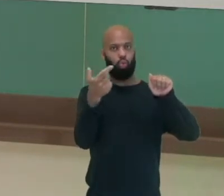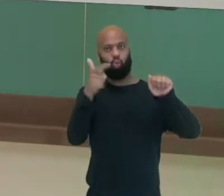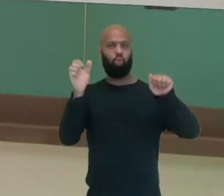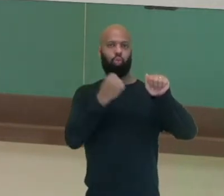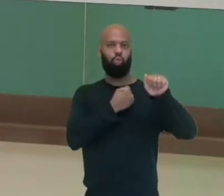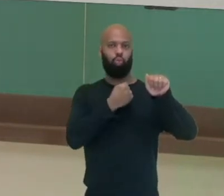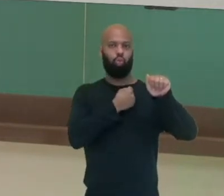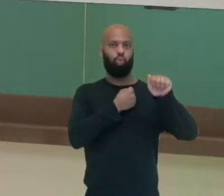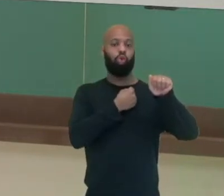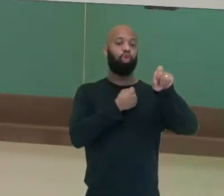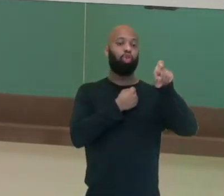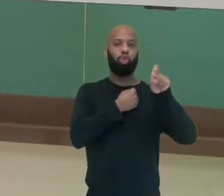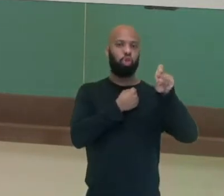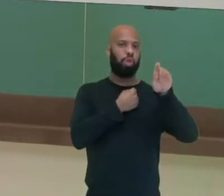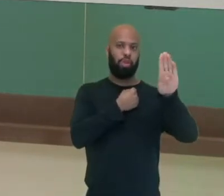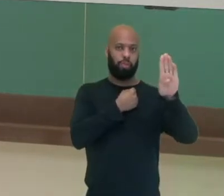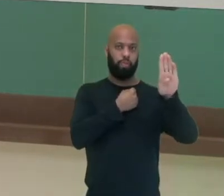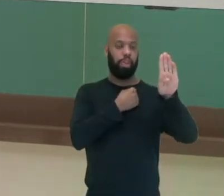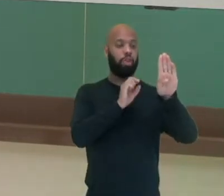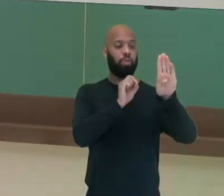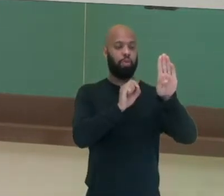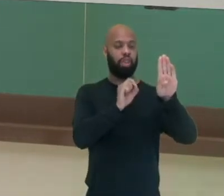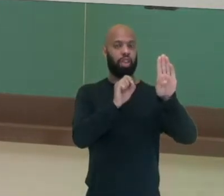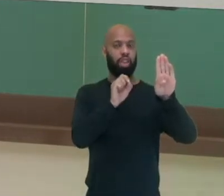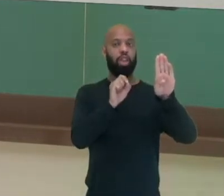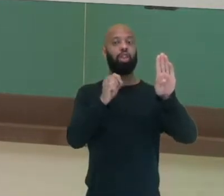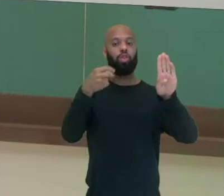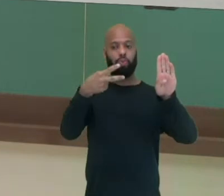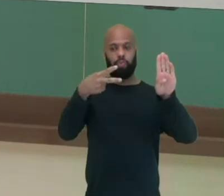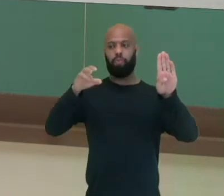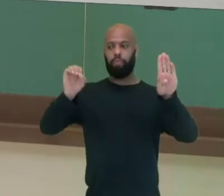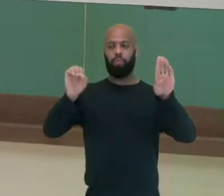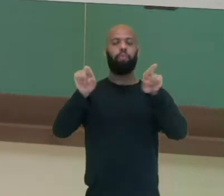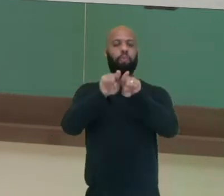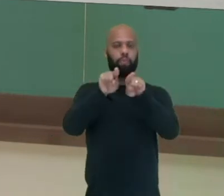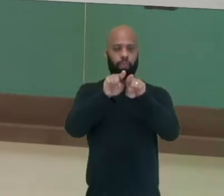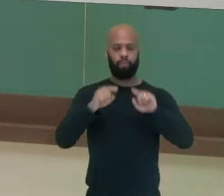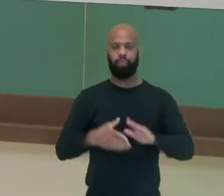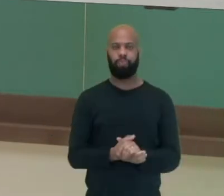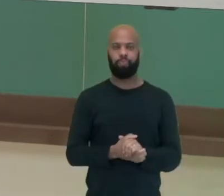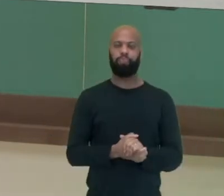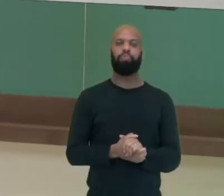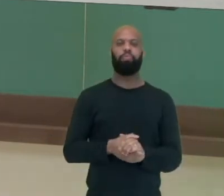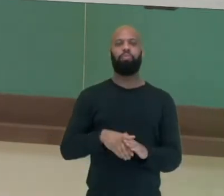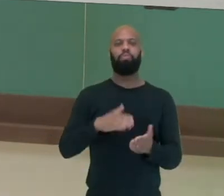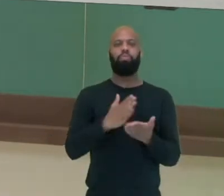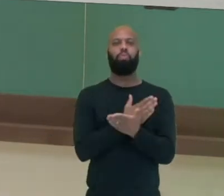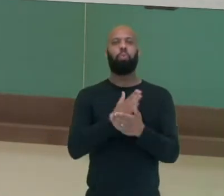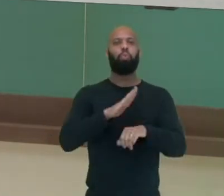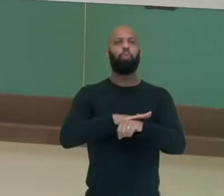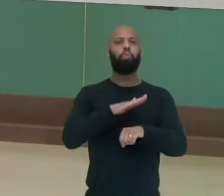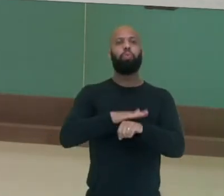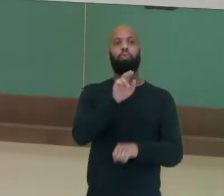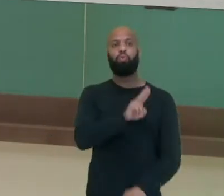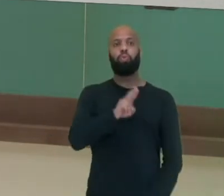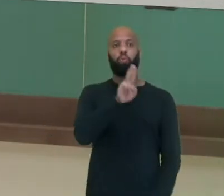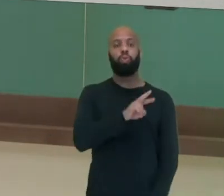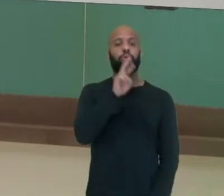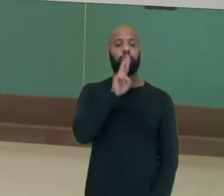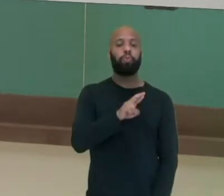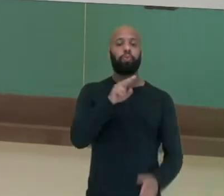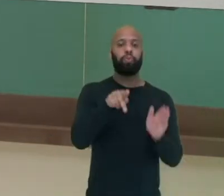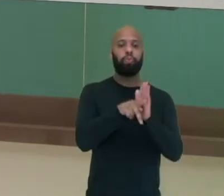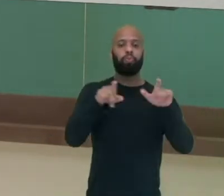b, o valor do logaritmando, tem que ser maior do que zero. Em quais situações aplicamos a resolução